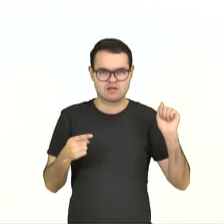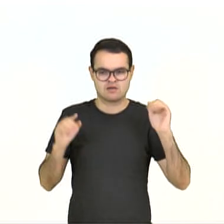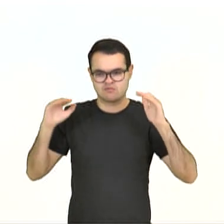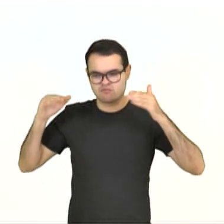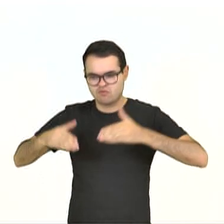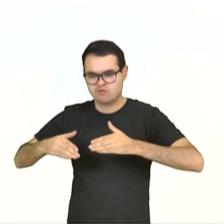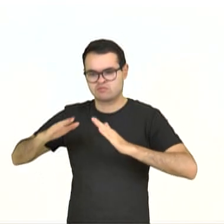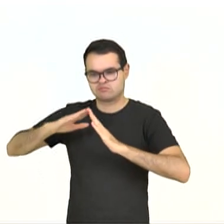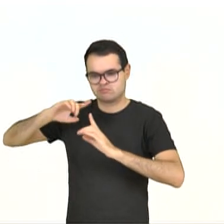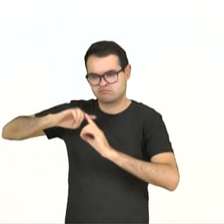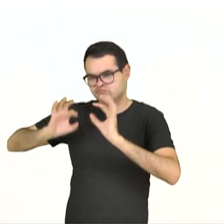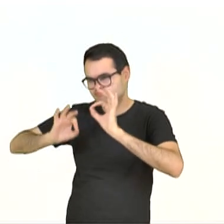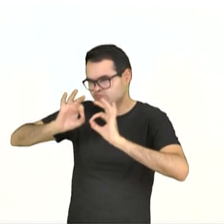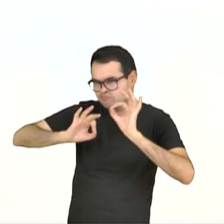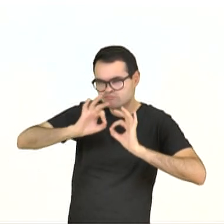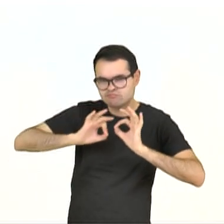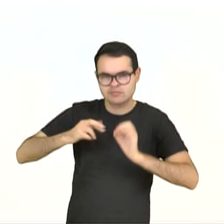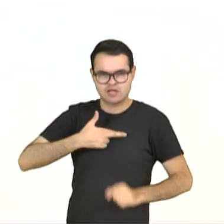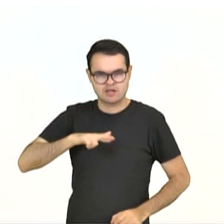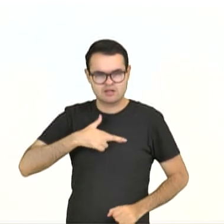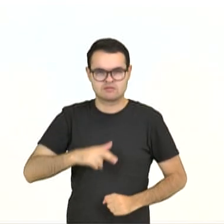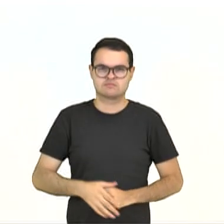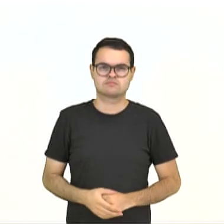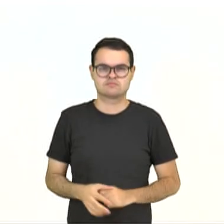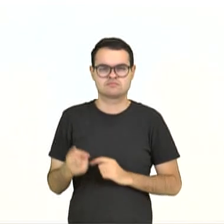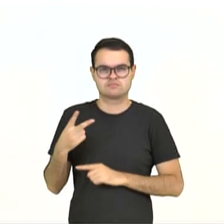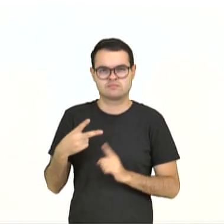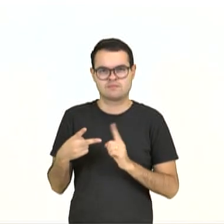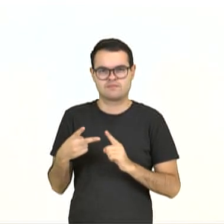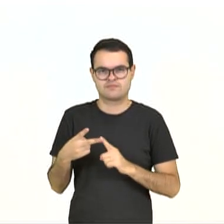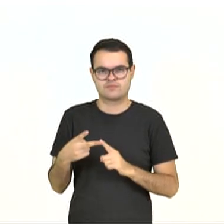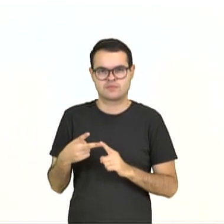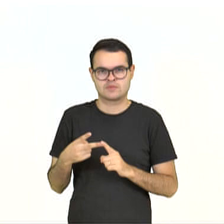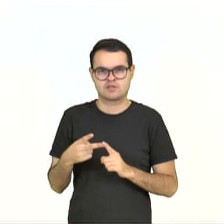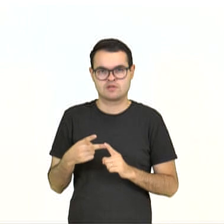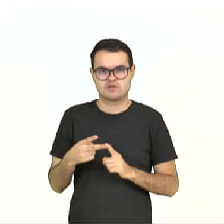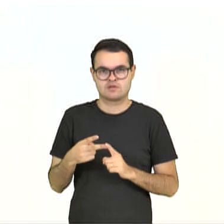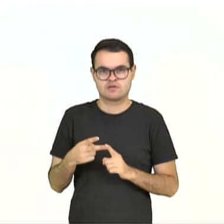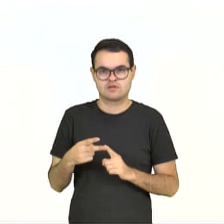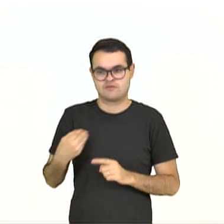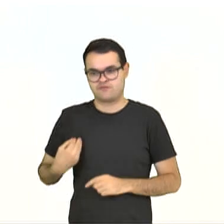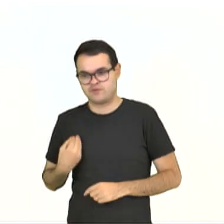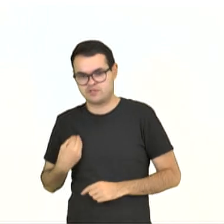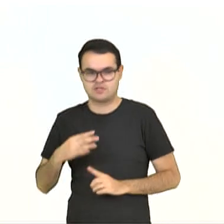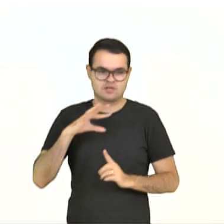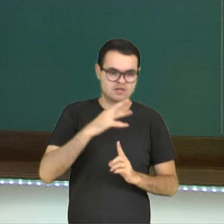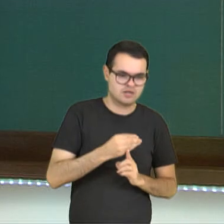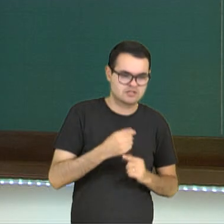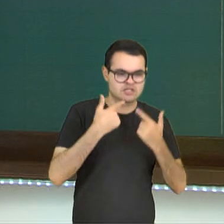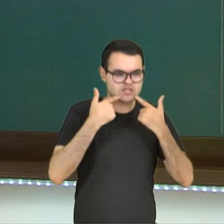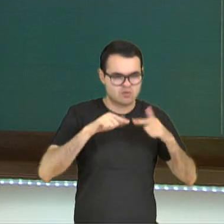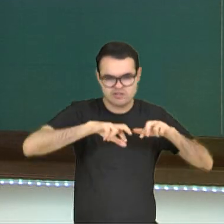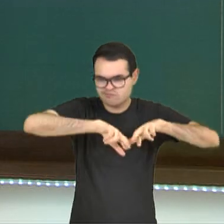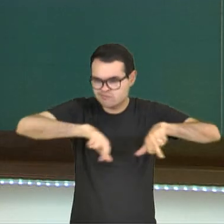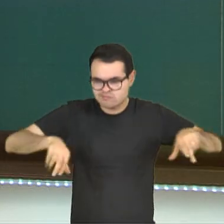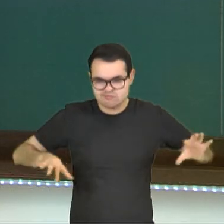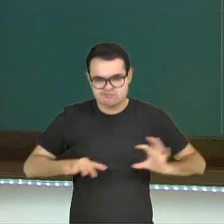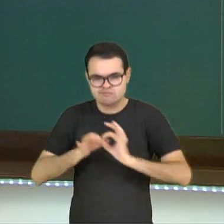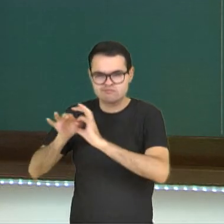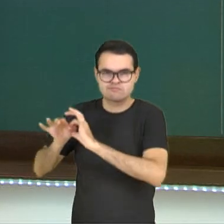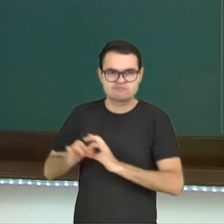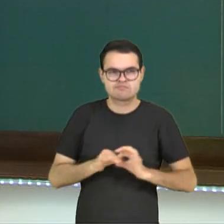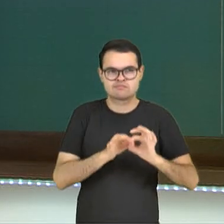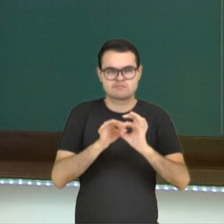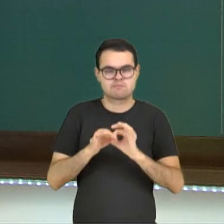religioso decorativo. B, uma união da vida e arte, uso de múltiplas linguagens.